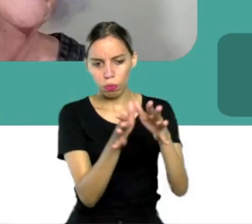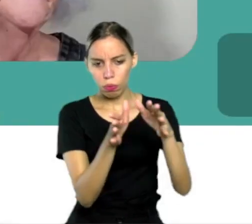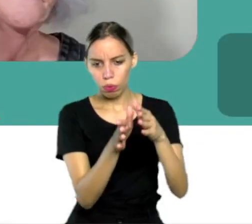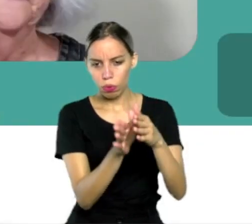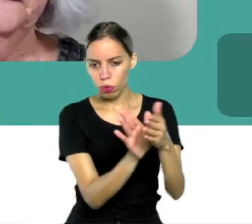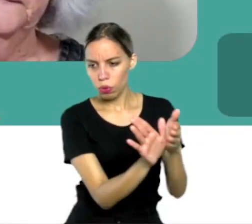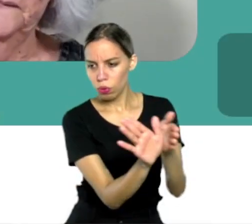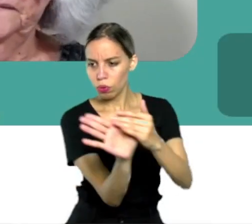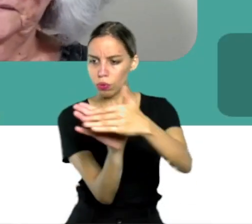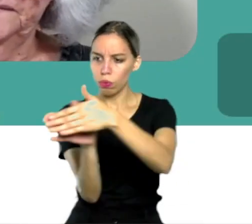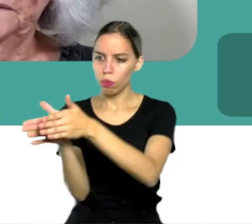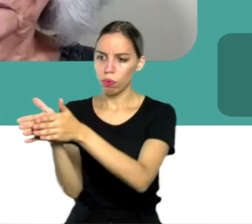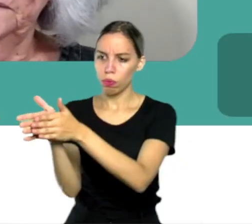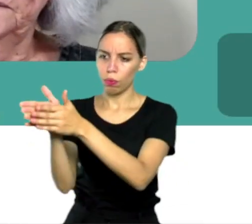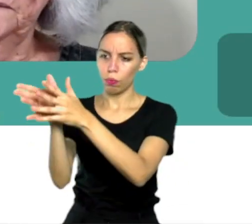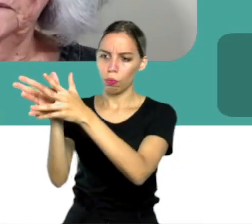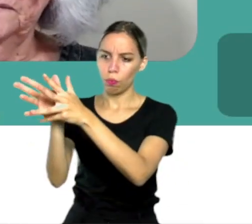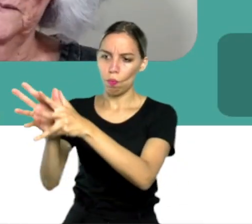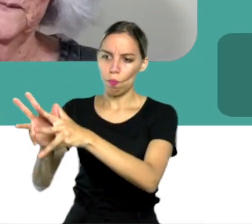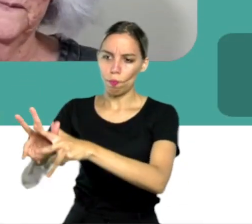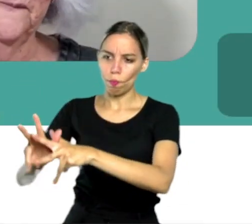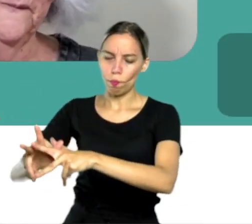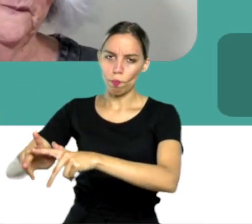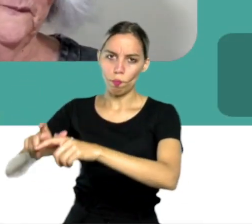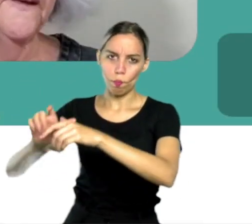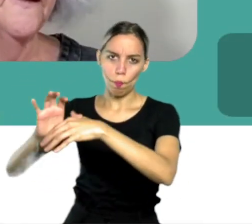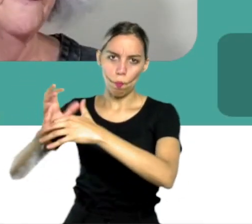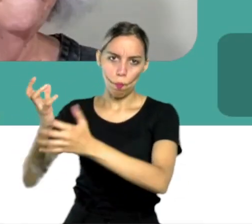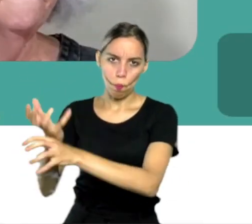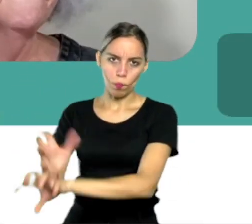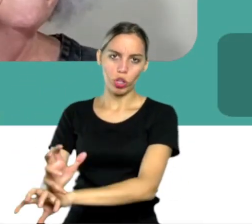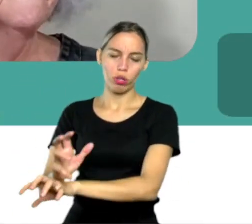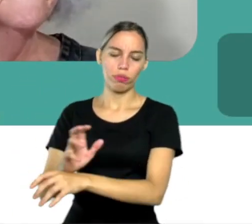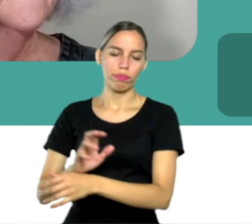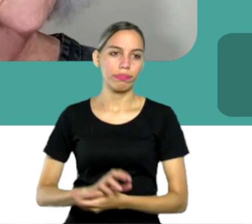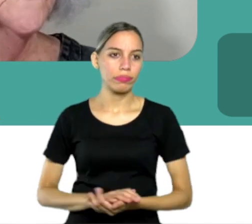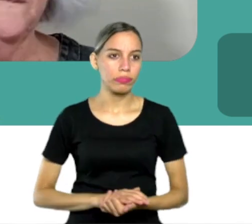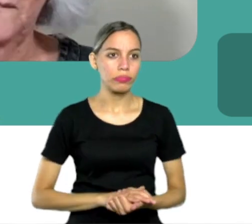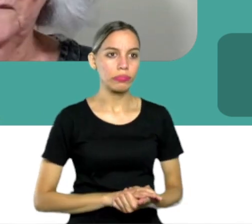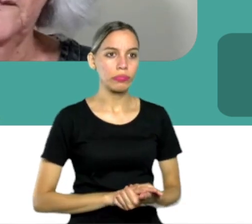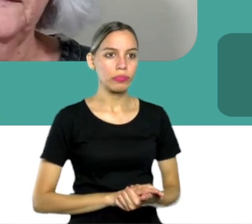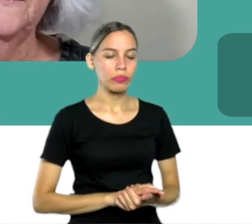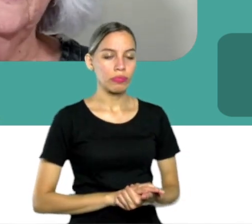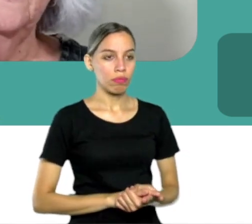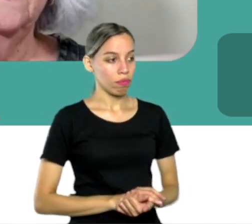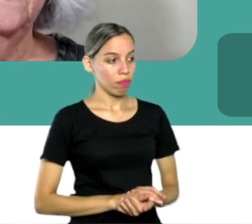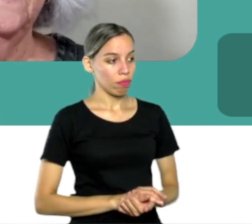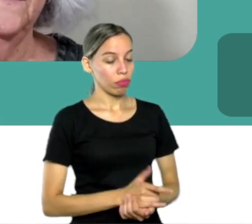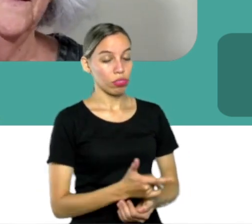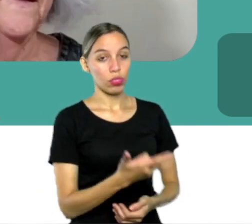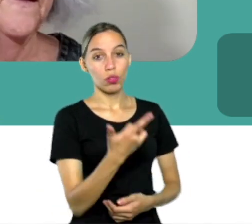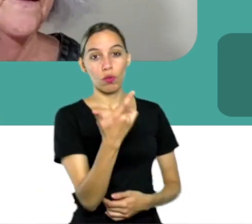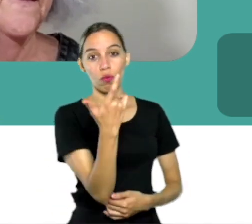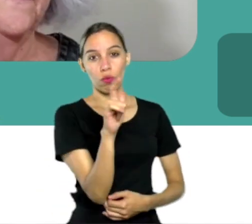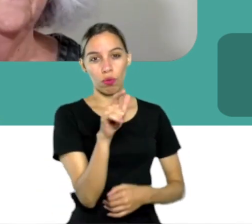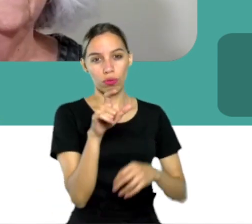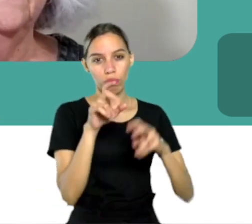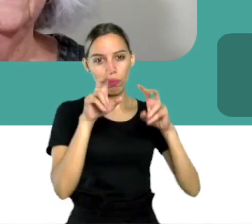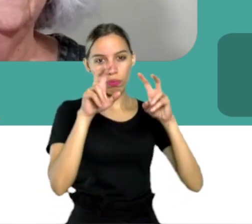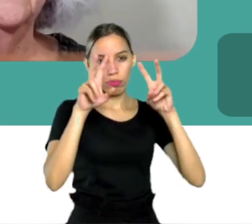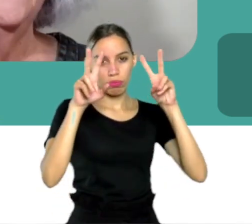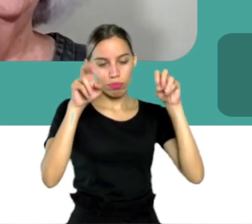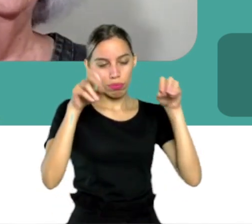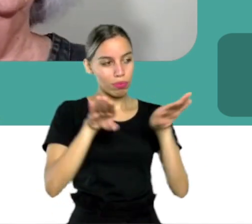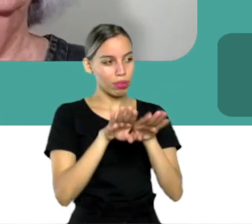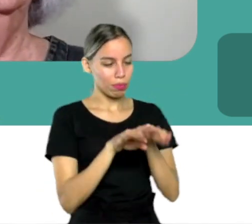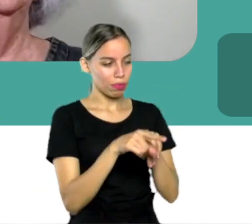Maravilha. Líria, outra temática também presente aqui no seu trabalho é o mar, né? Aí